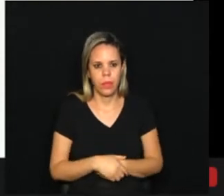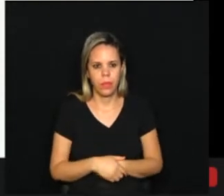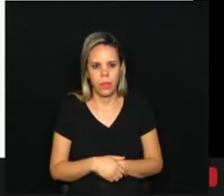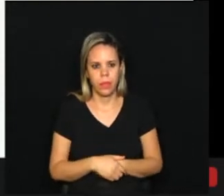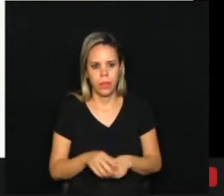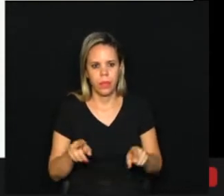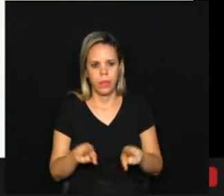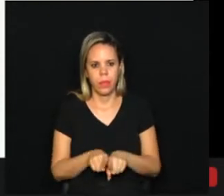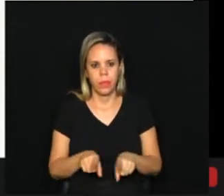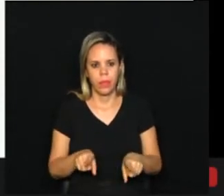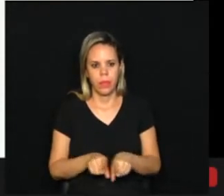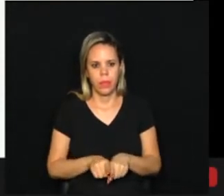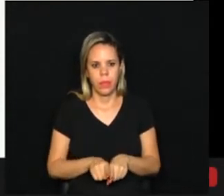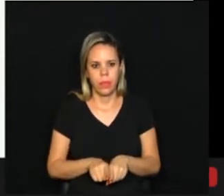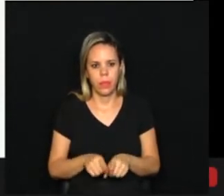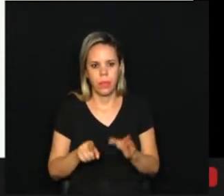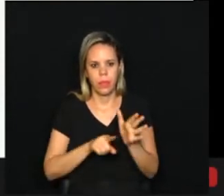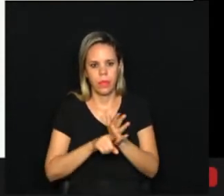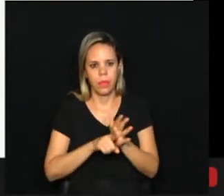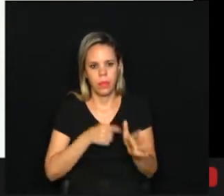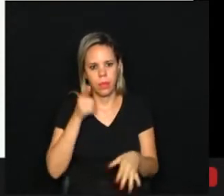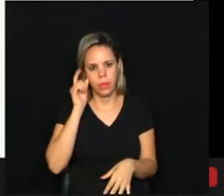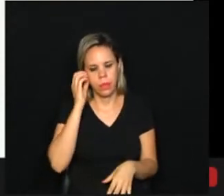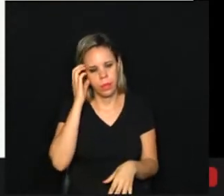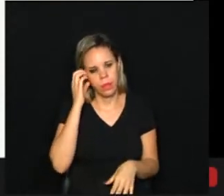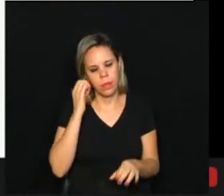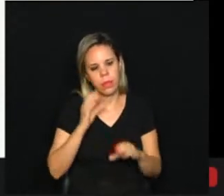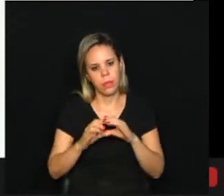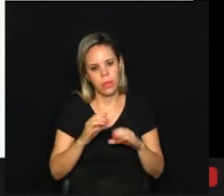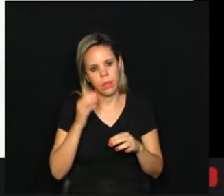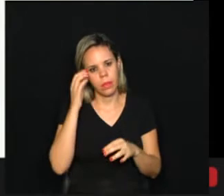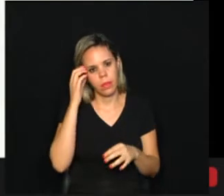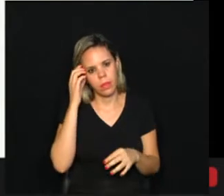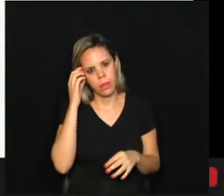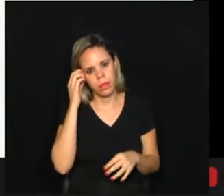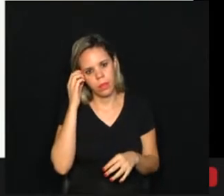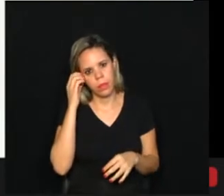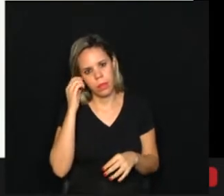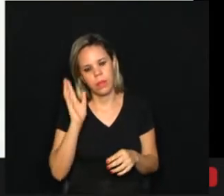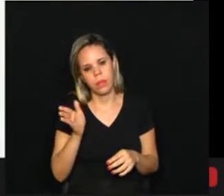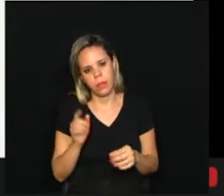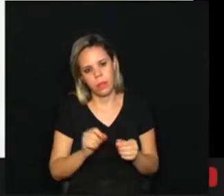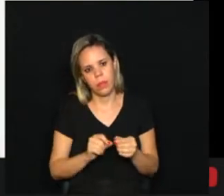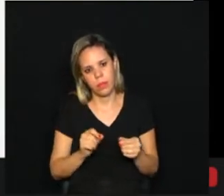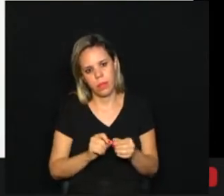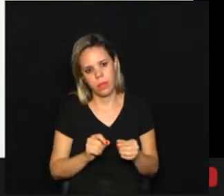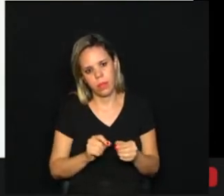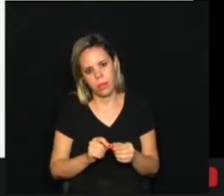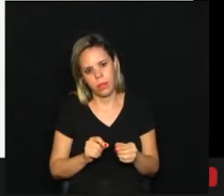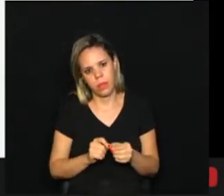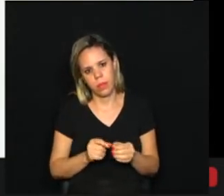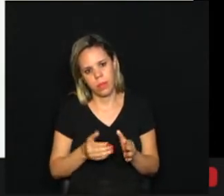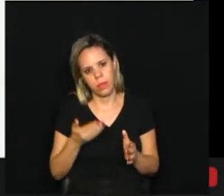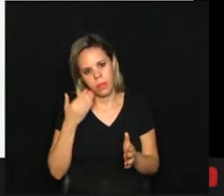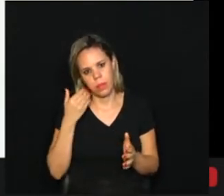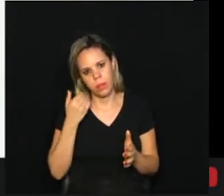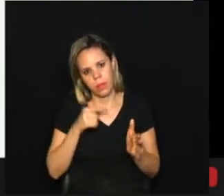também seja apurado. Eu recebi ontem a comunicação de que está sendo já